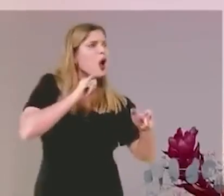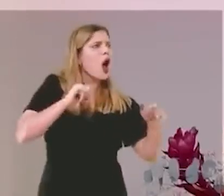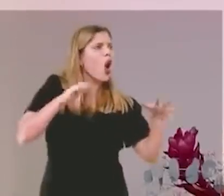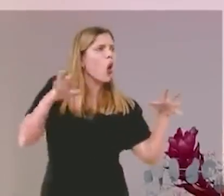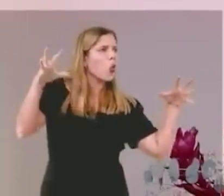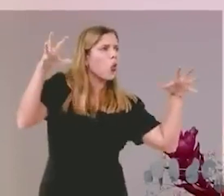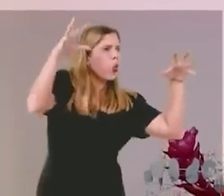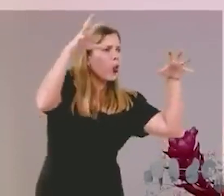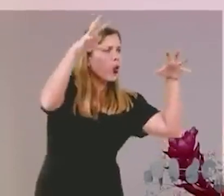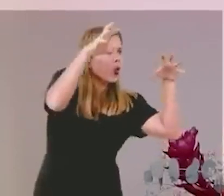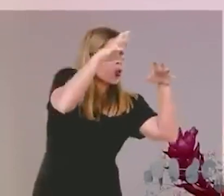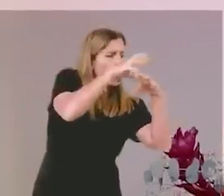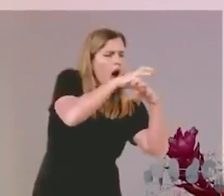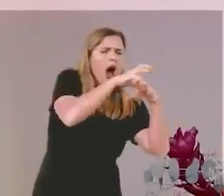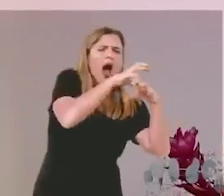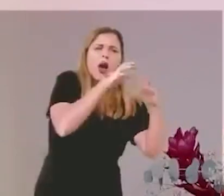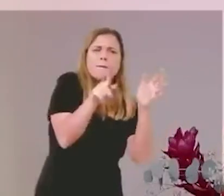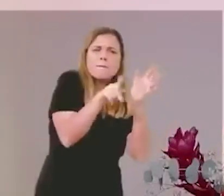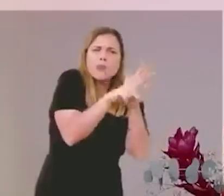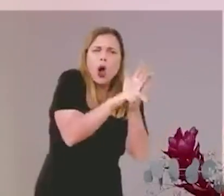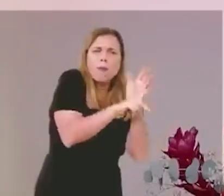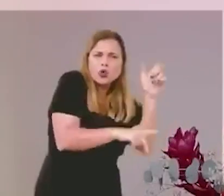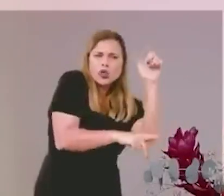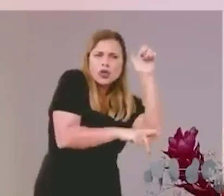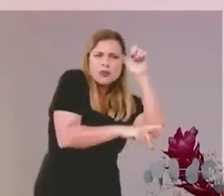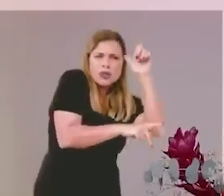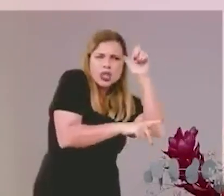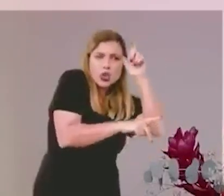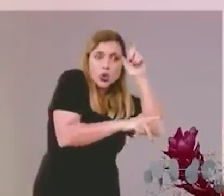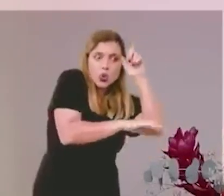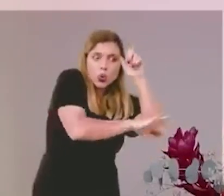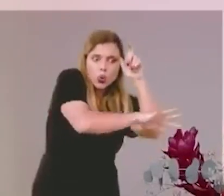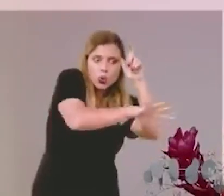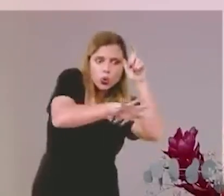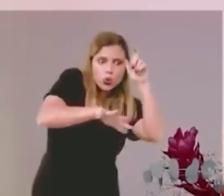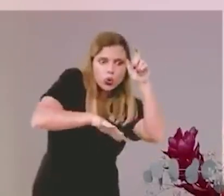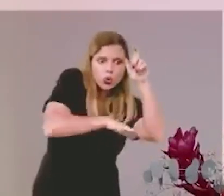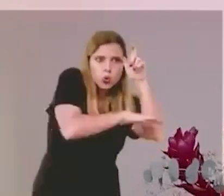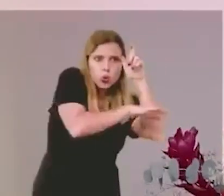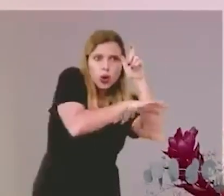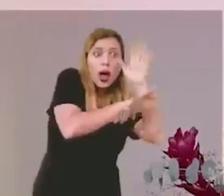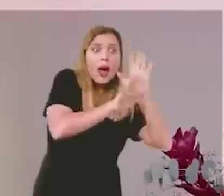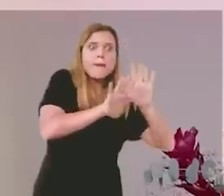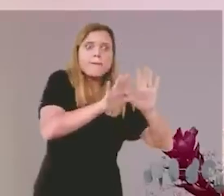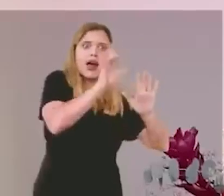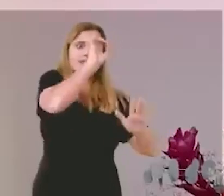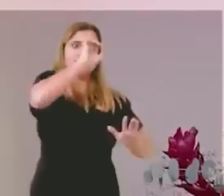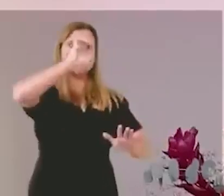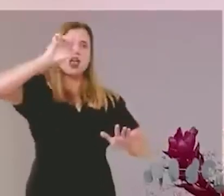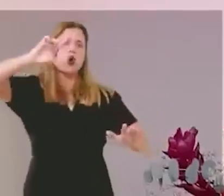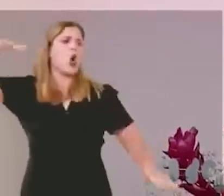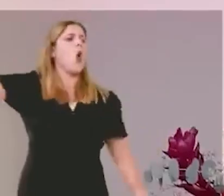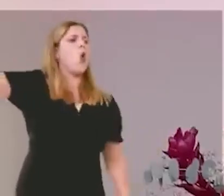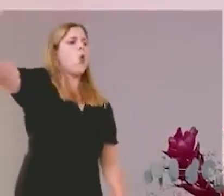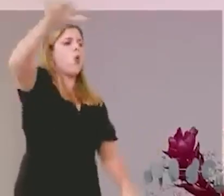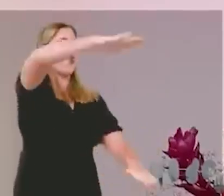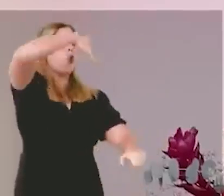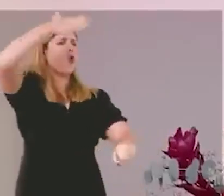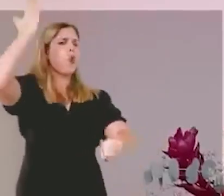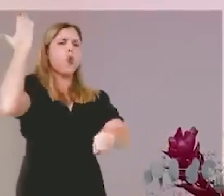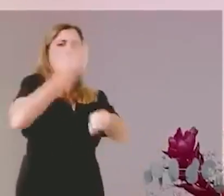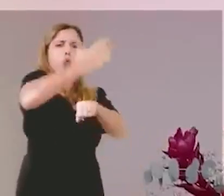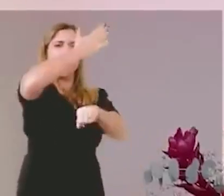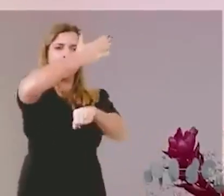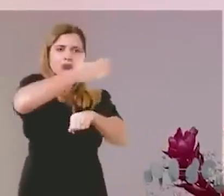prevaleceram contra ela. Houve um homem enviado por Deus, cujo nome era João. Este veio como testemunha